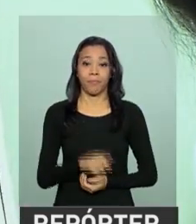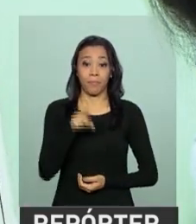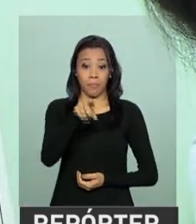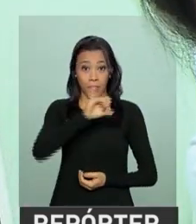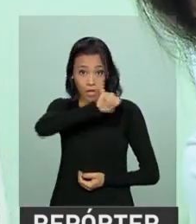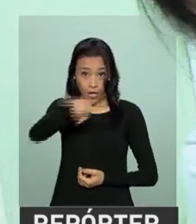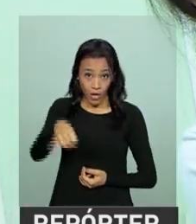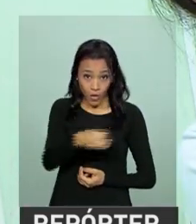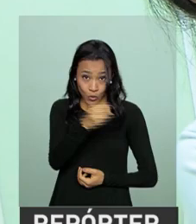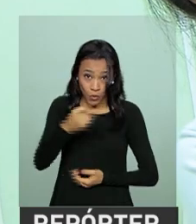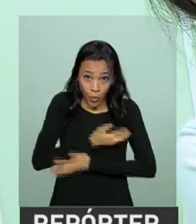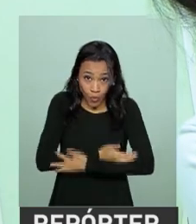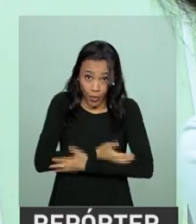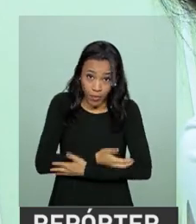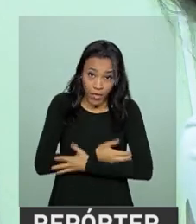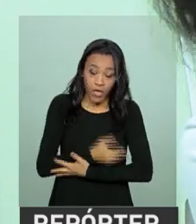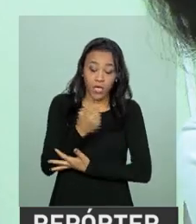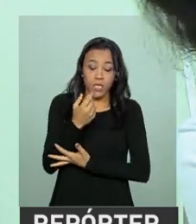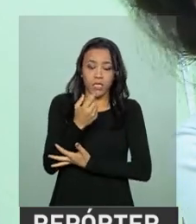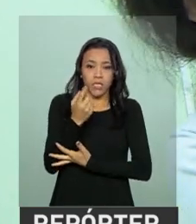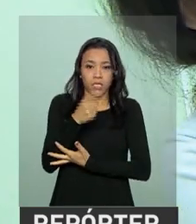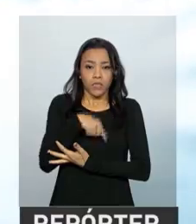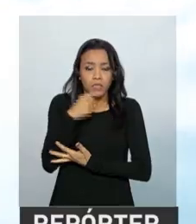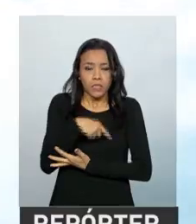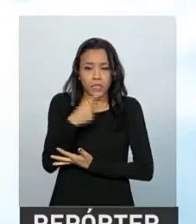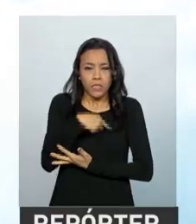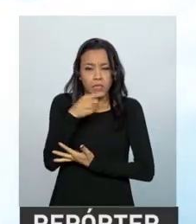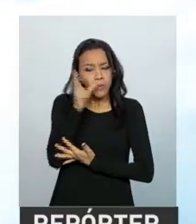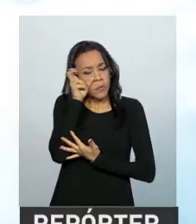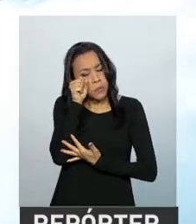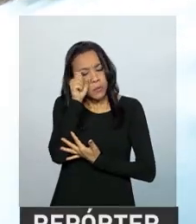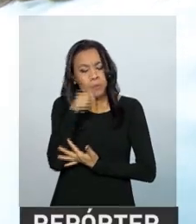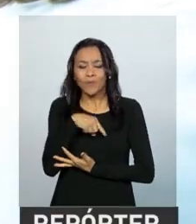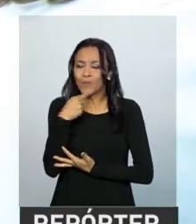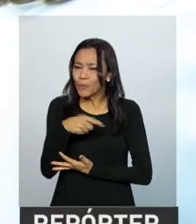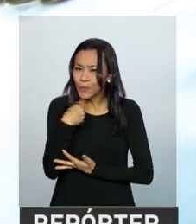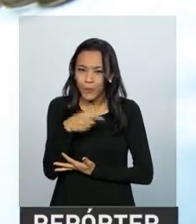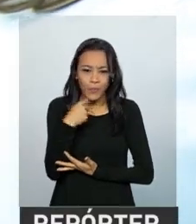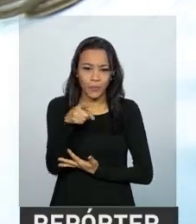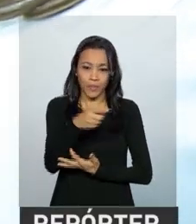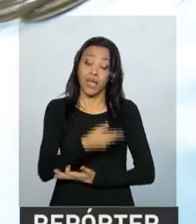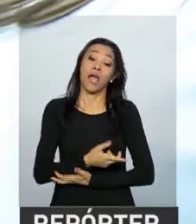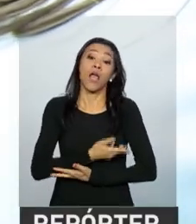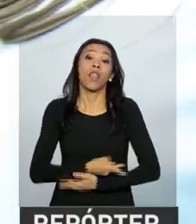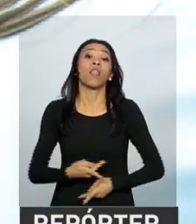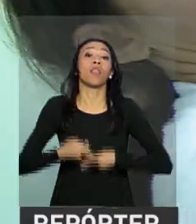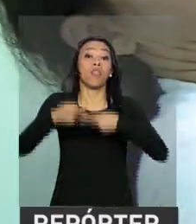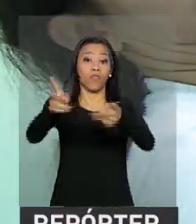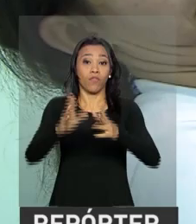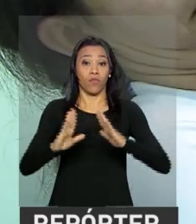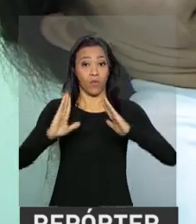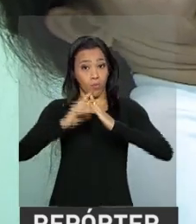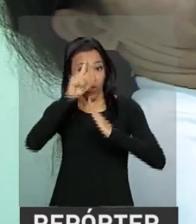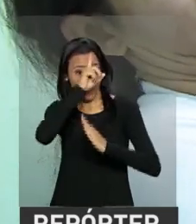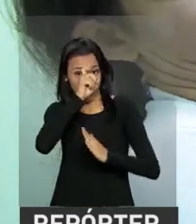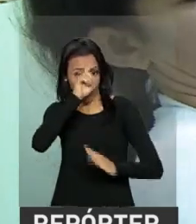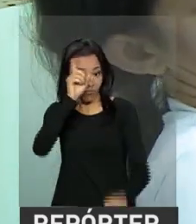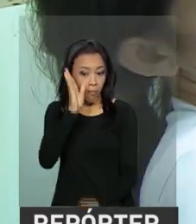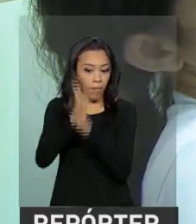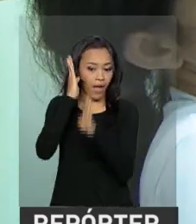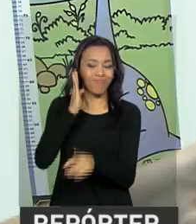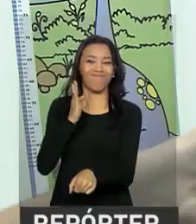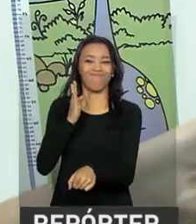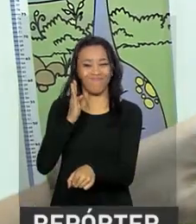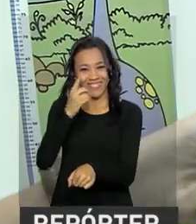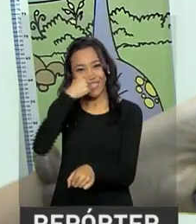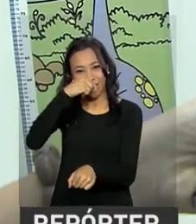João Pedro começou a ter dificuldades para dormir. A mãe, Gilma, trouxe o bebê ao posto de saúde. O diagnóstico,